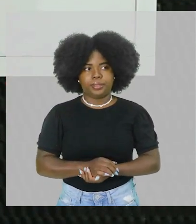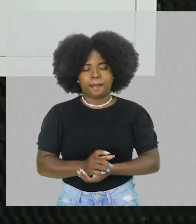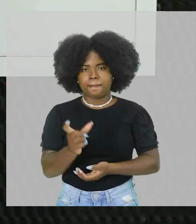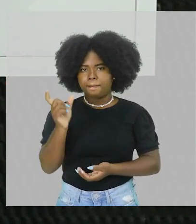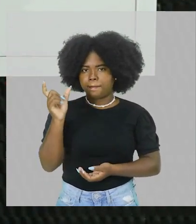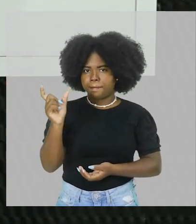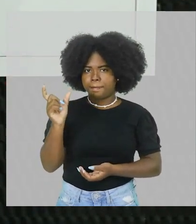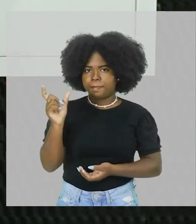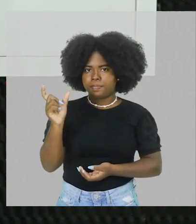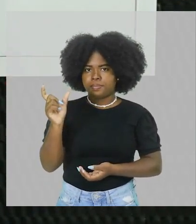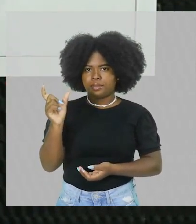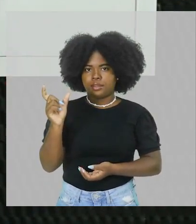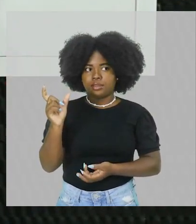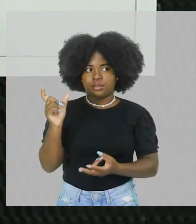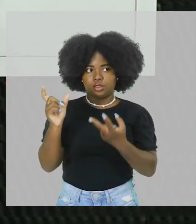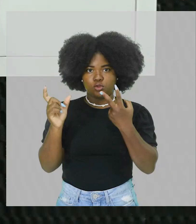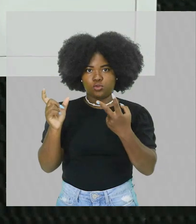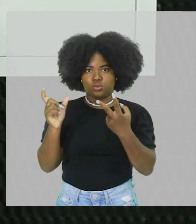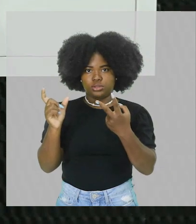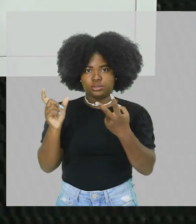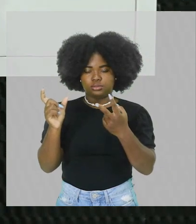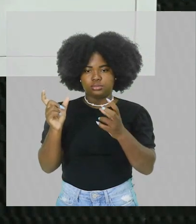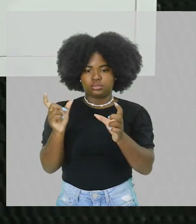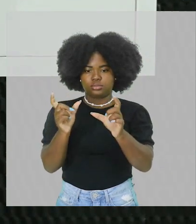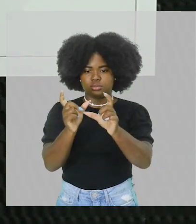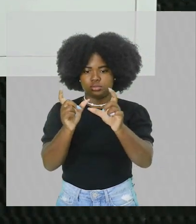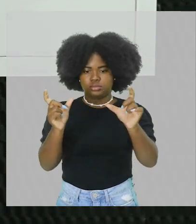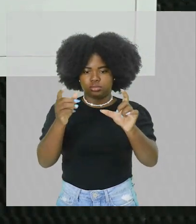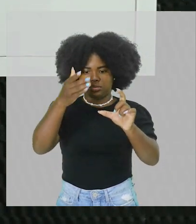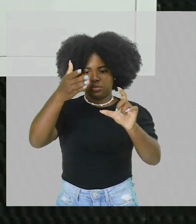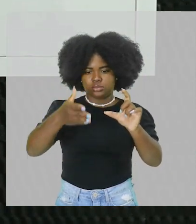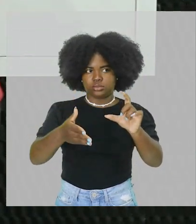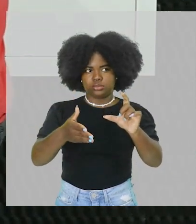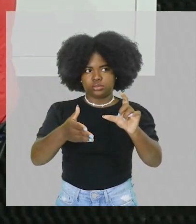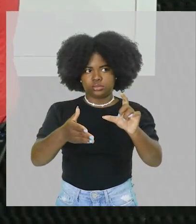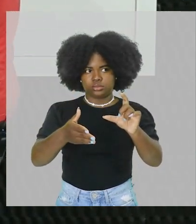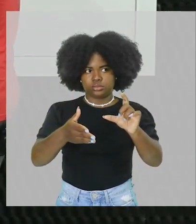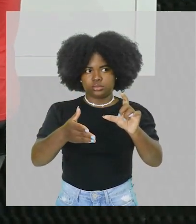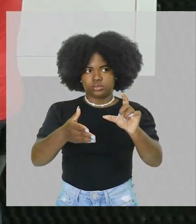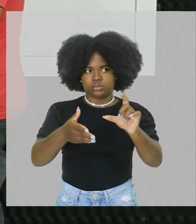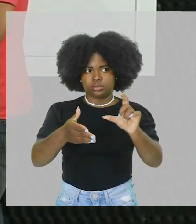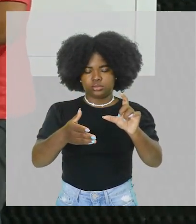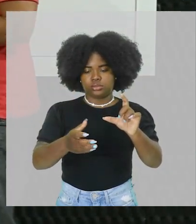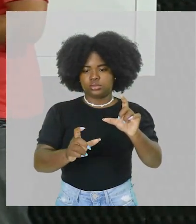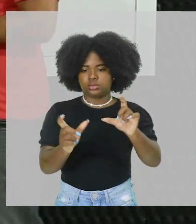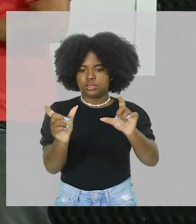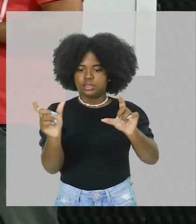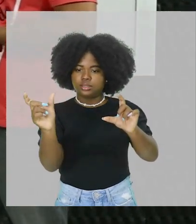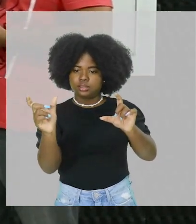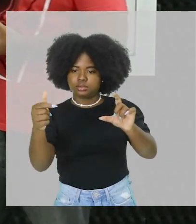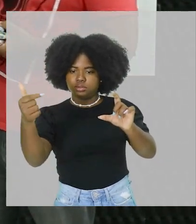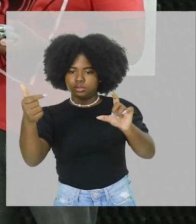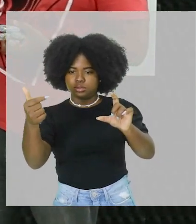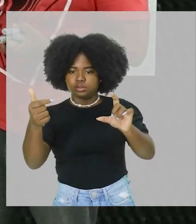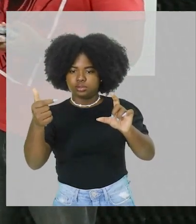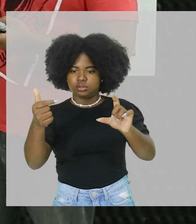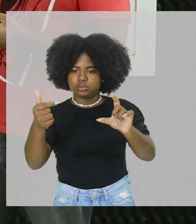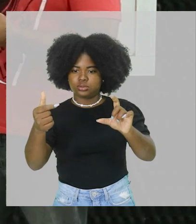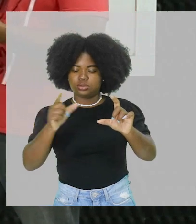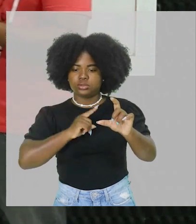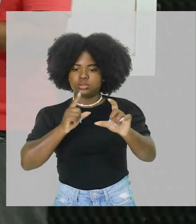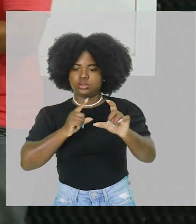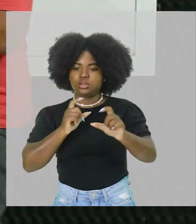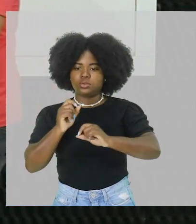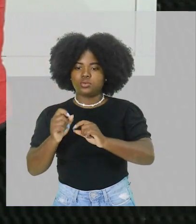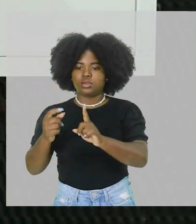Essa segunda palavra, se a gente fizer aqui a etimologia, Essa segunda palavra, ela vem de elevar a temperatura, de